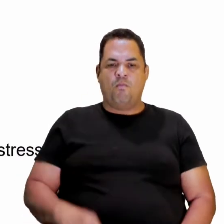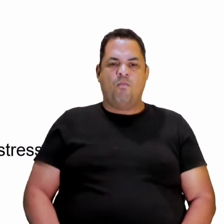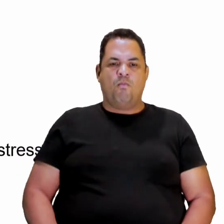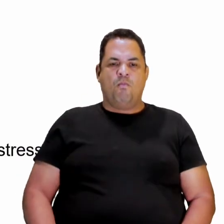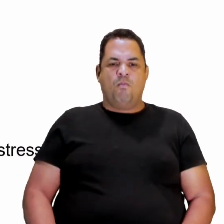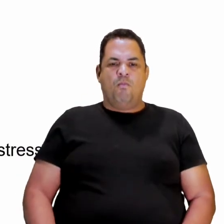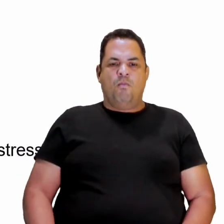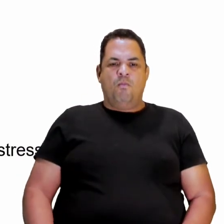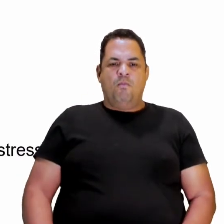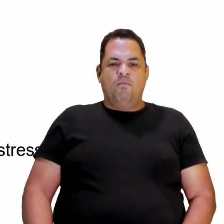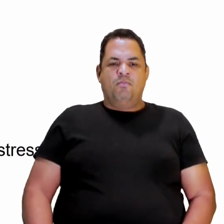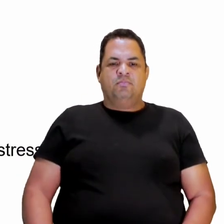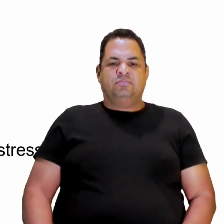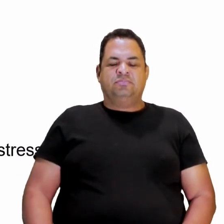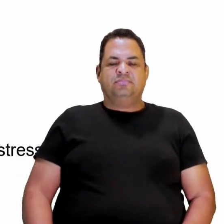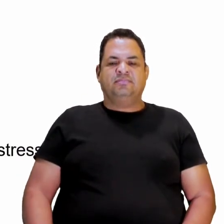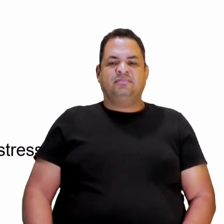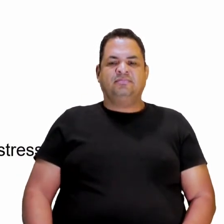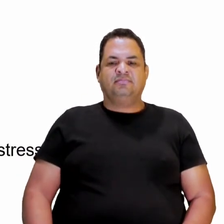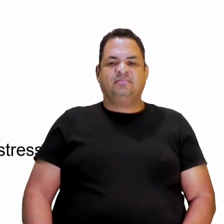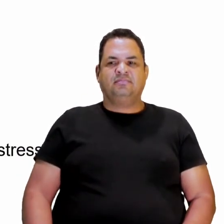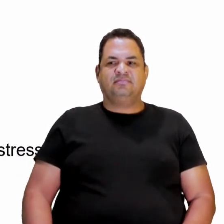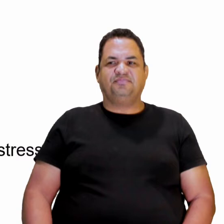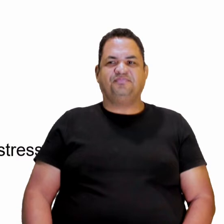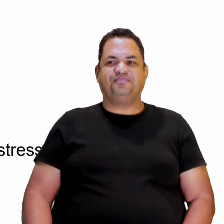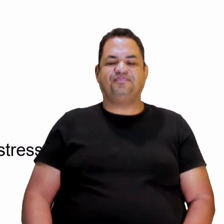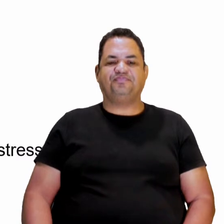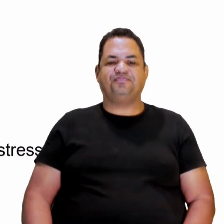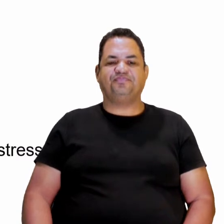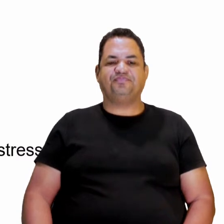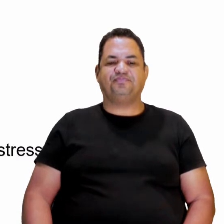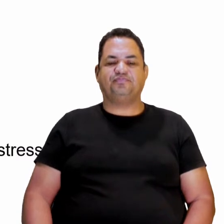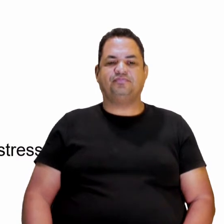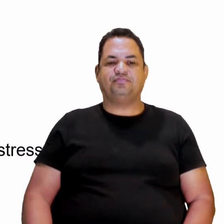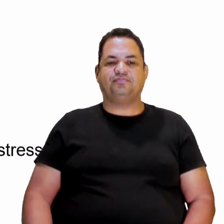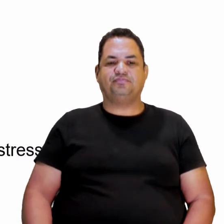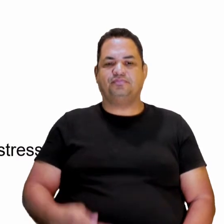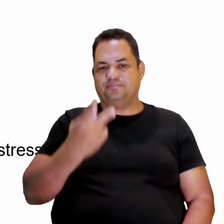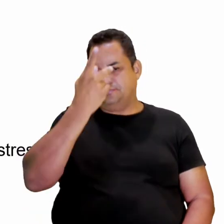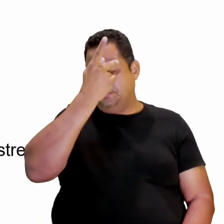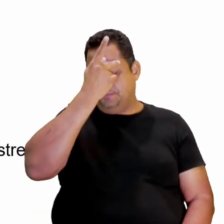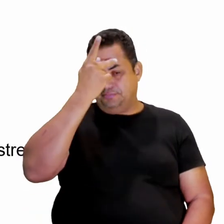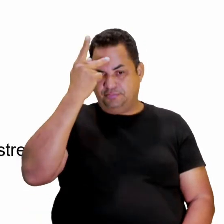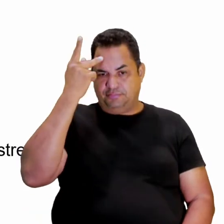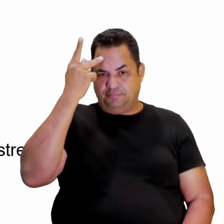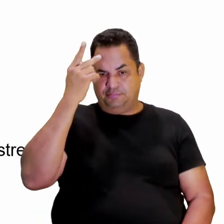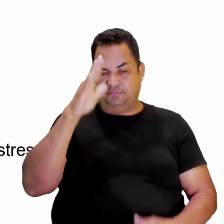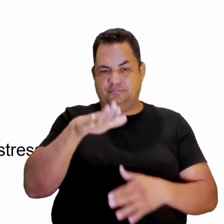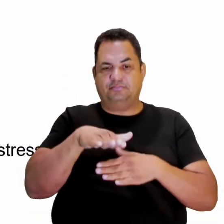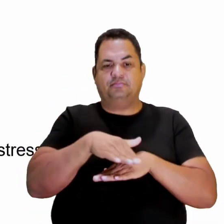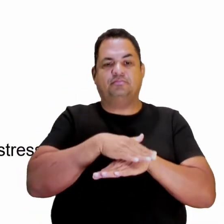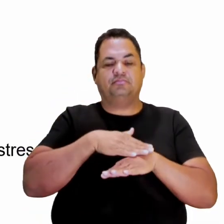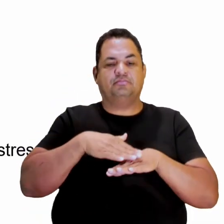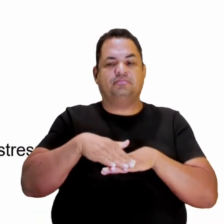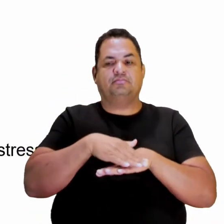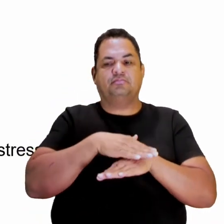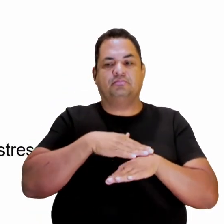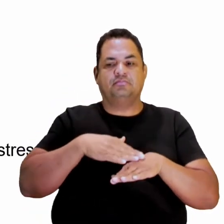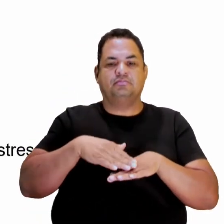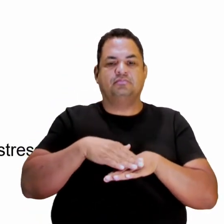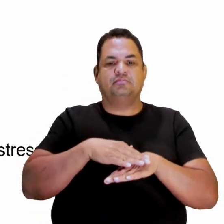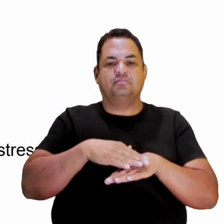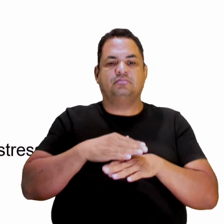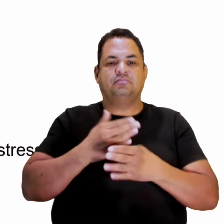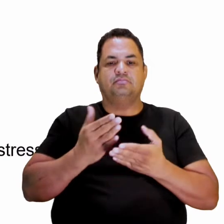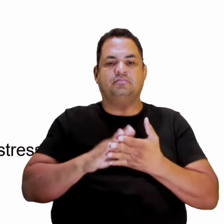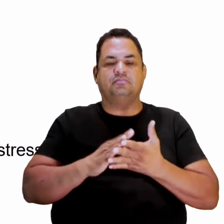are beginning to worry about climate change. Ou seja, as pessoas estão começando a se